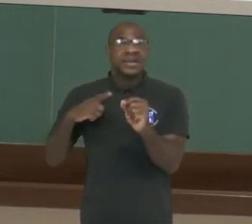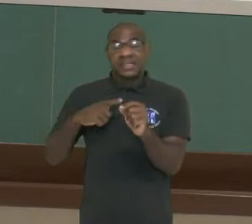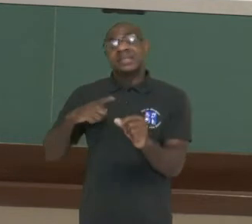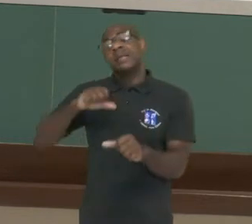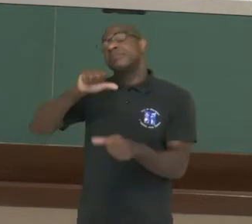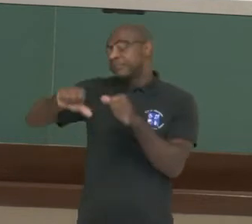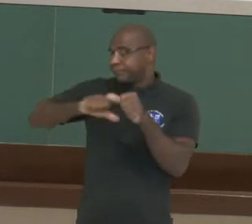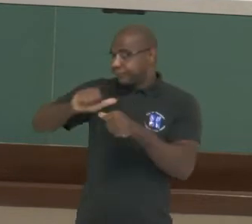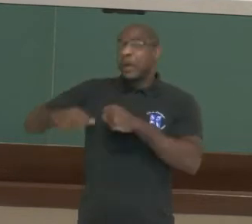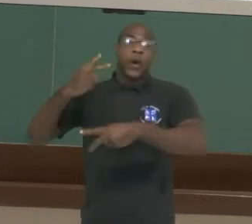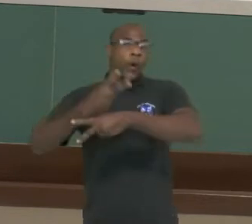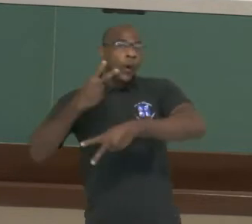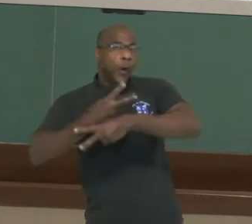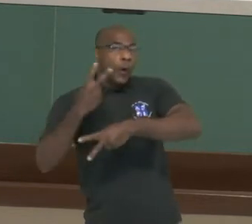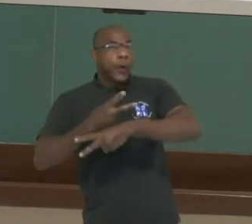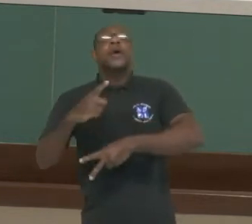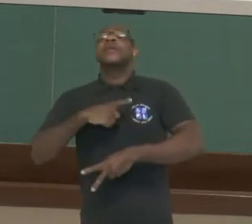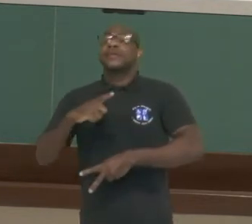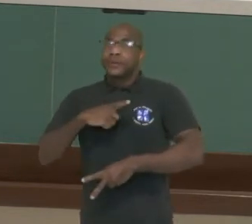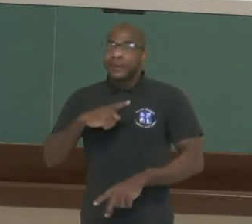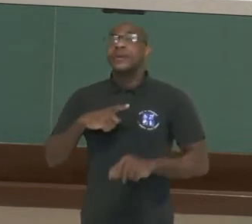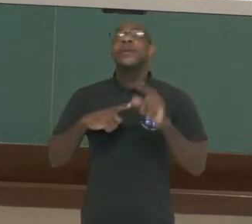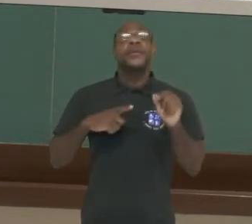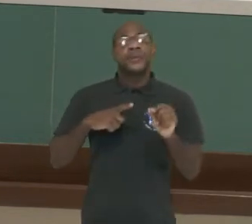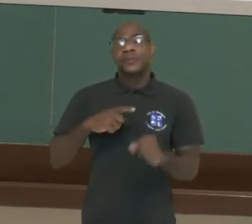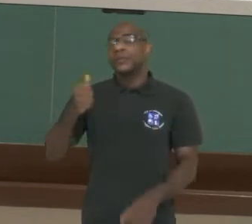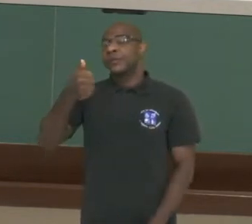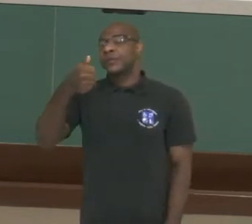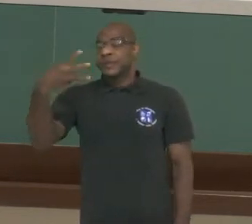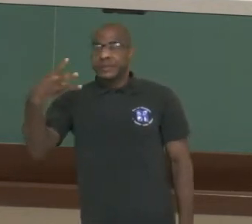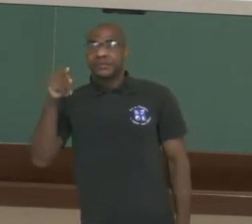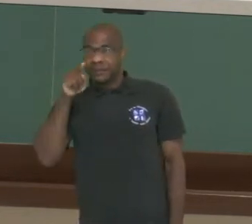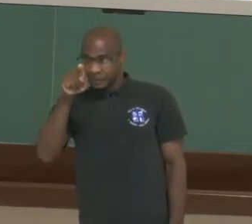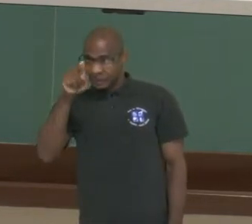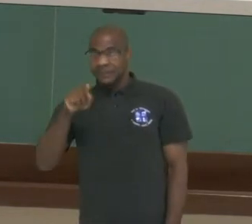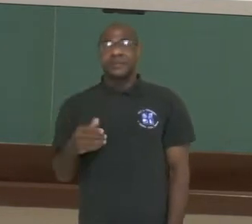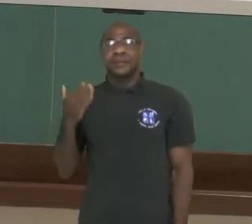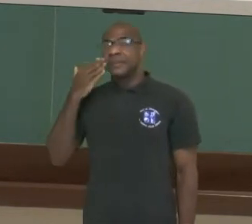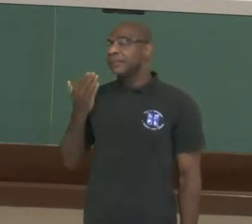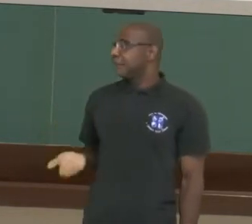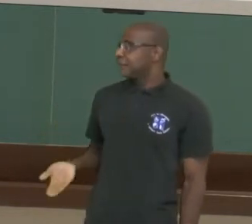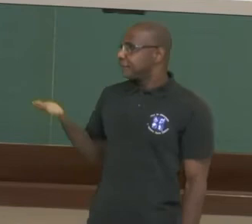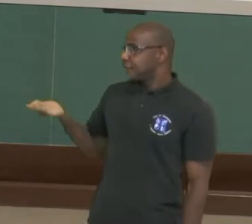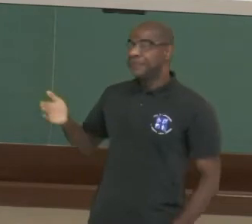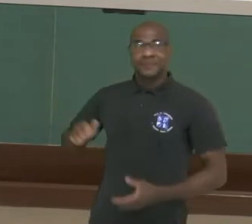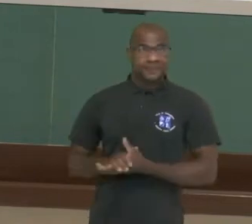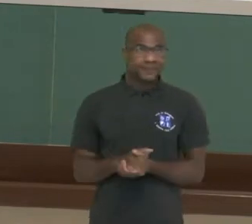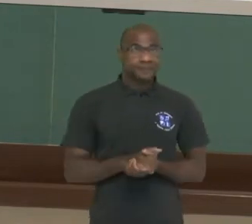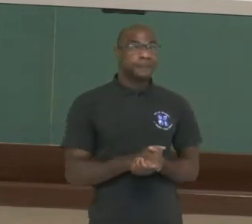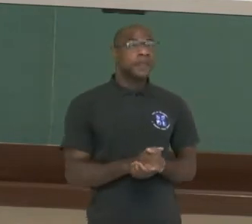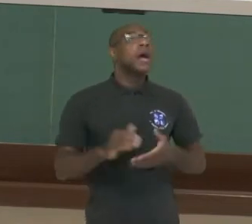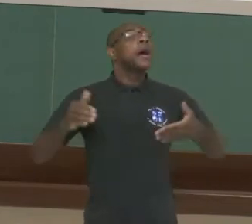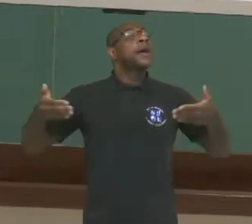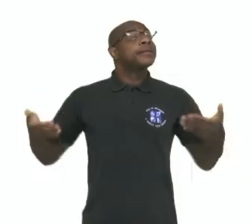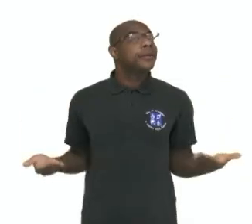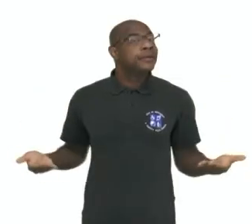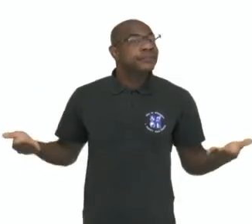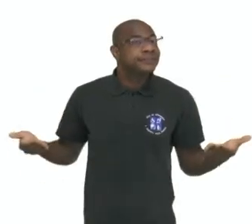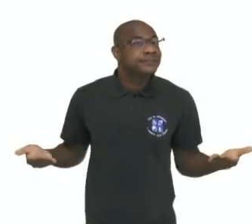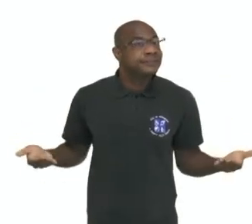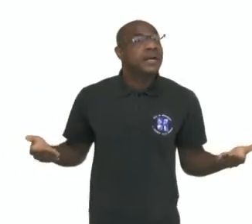alteração cromossômica está no 13, ok? Então, é uma